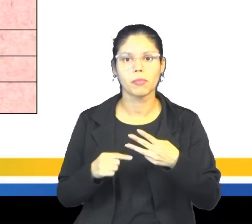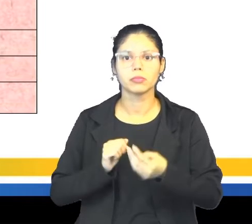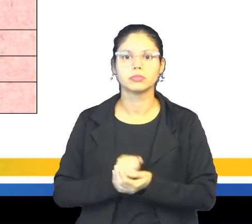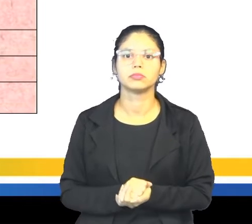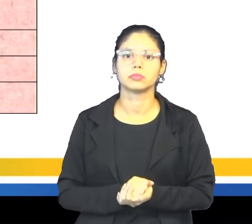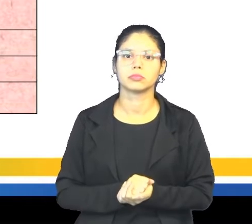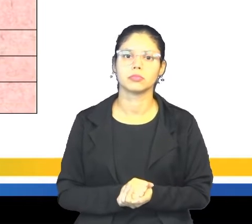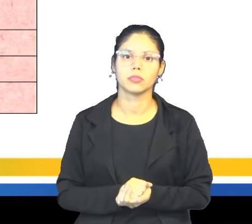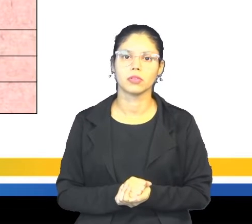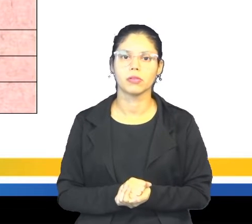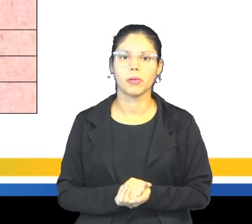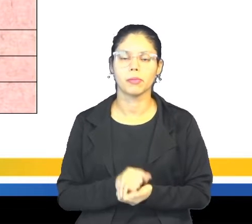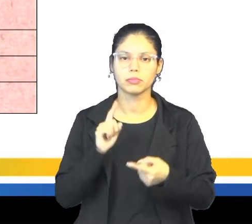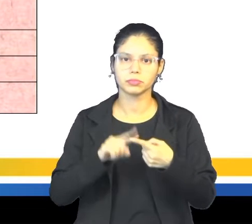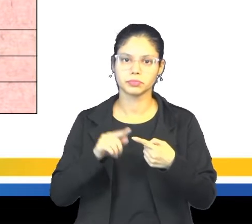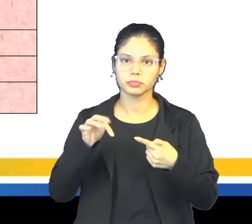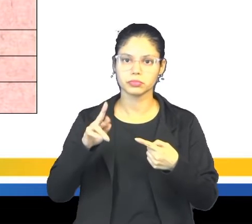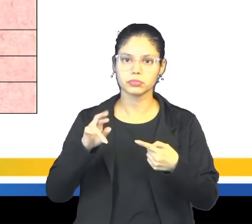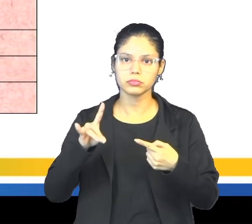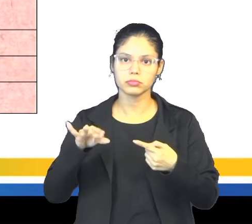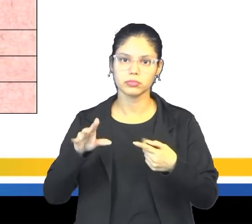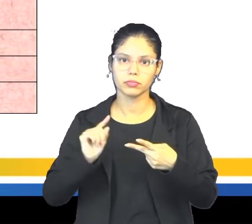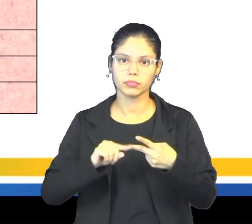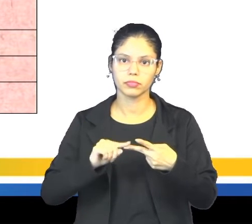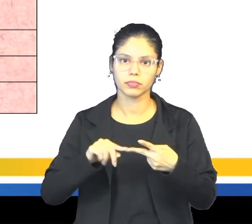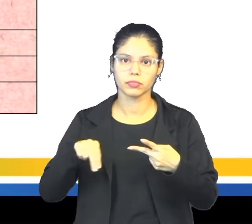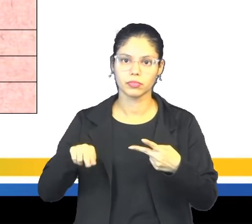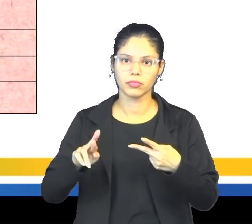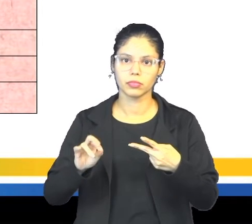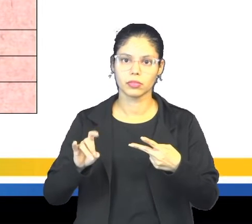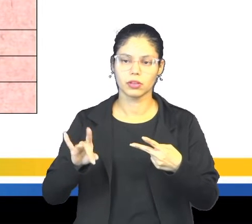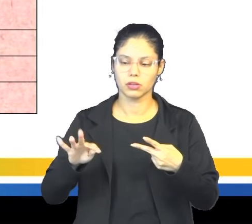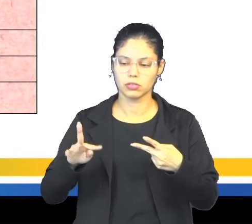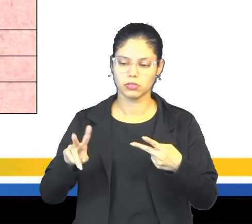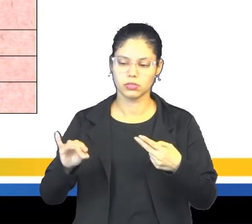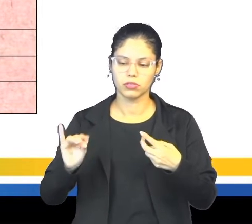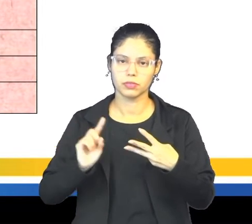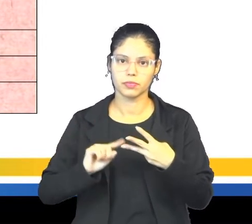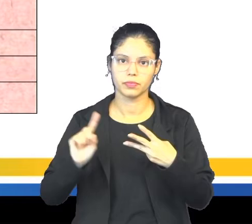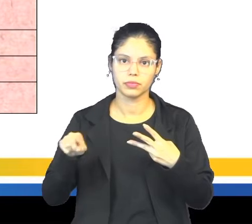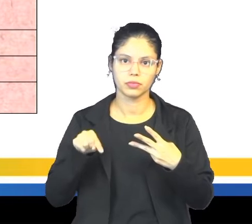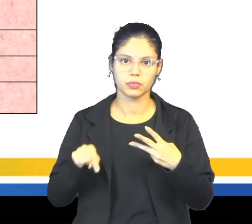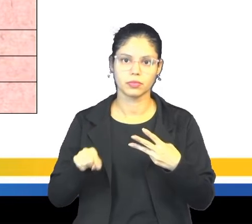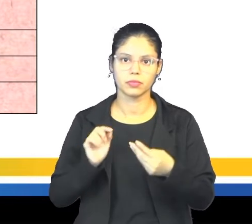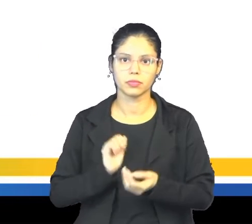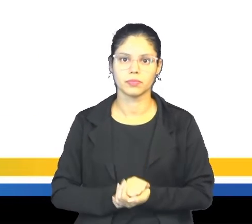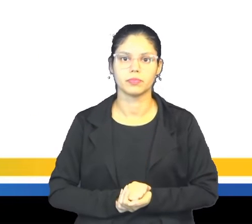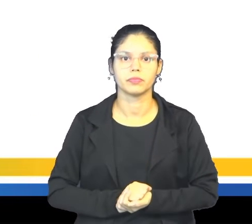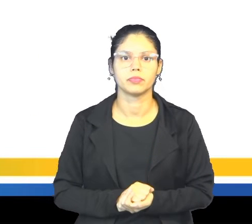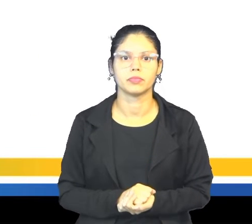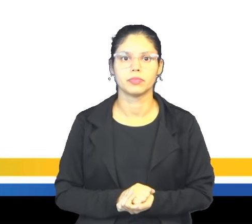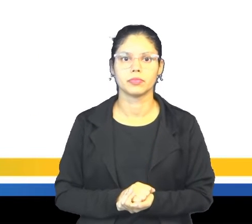nas formas afirmativa, negativa e interrogativa, ok?